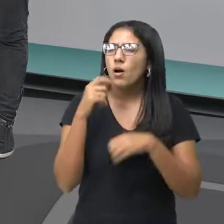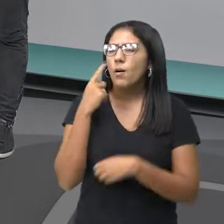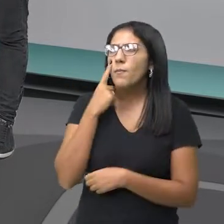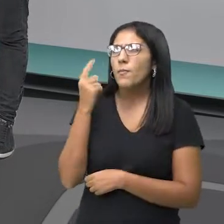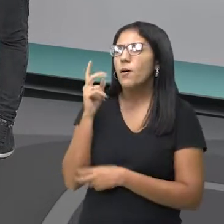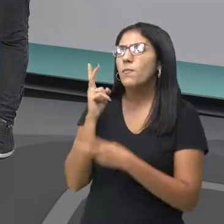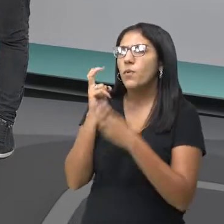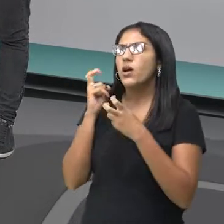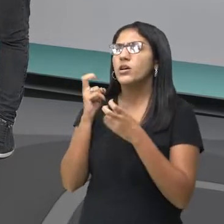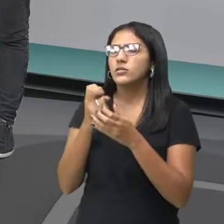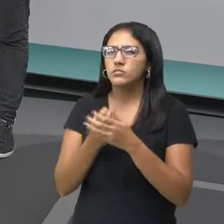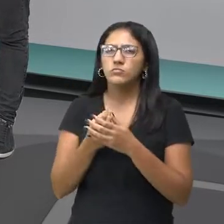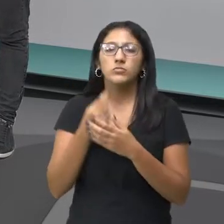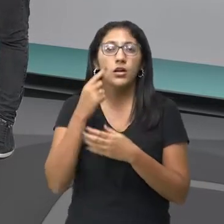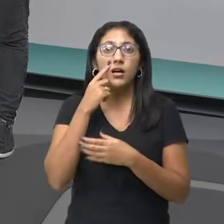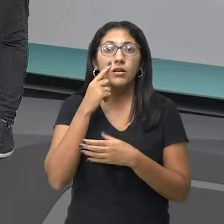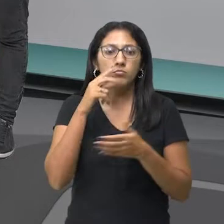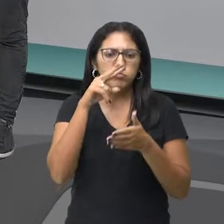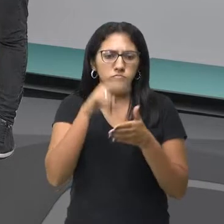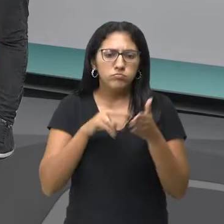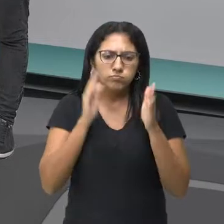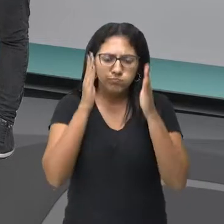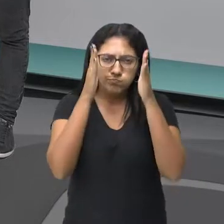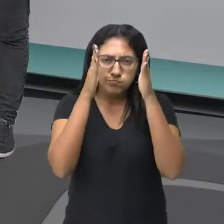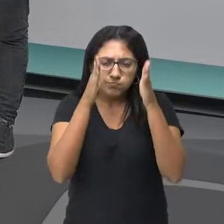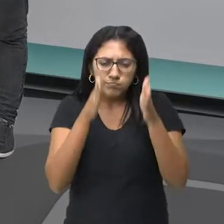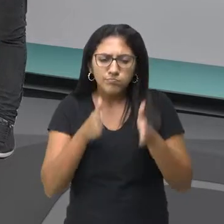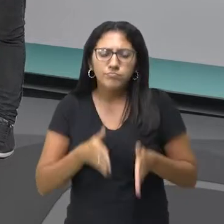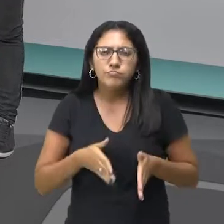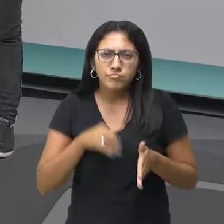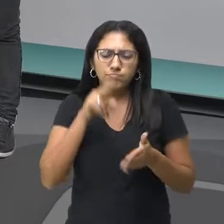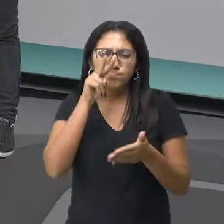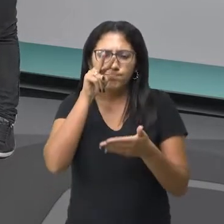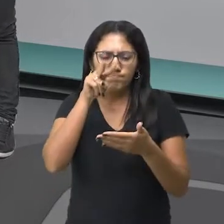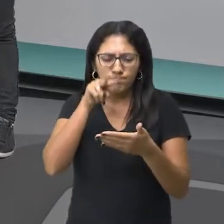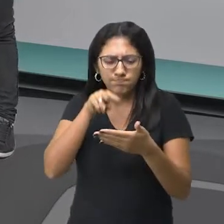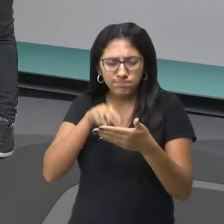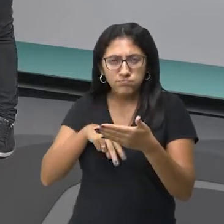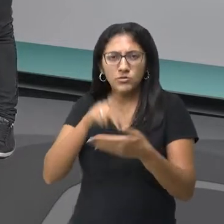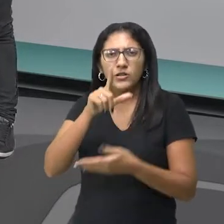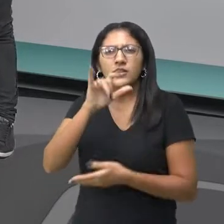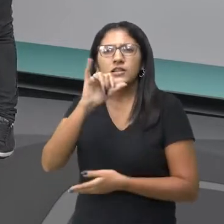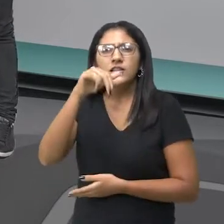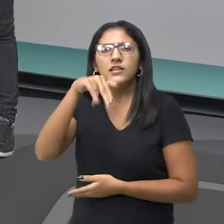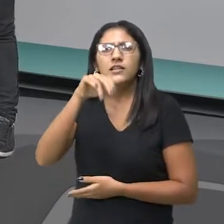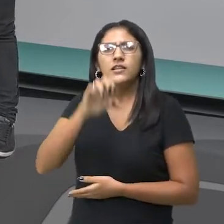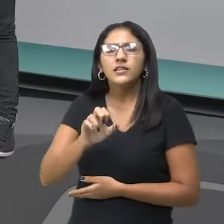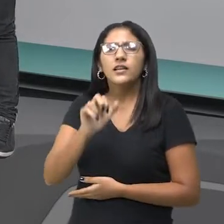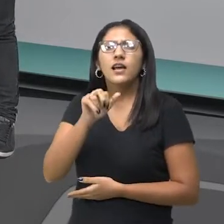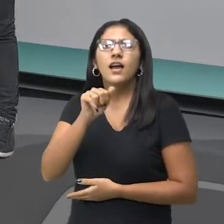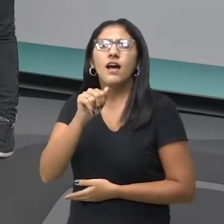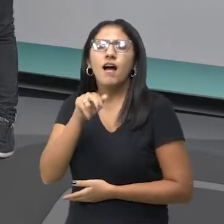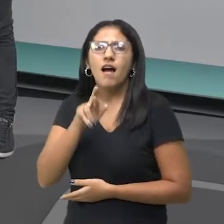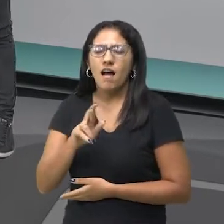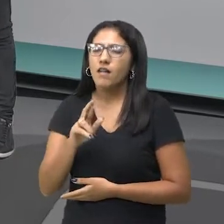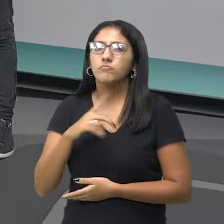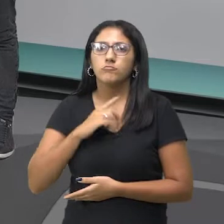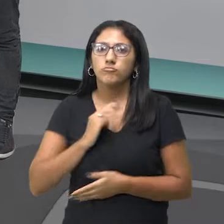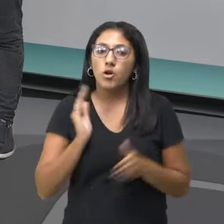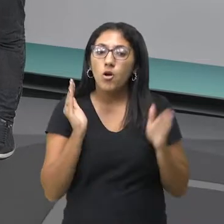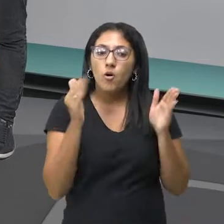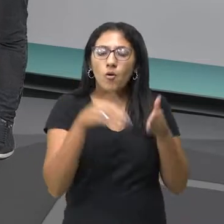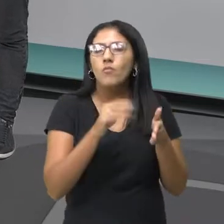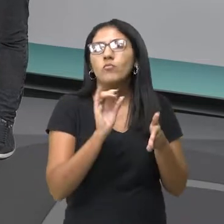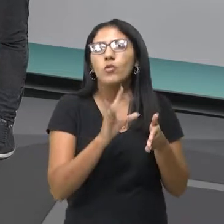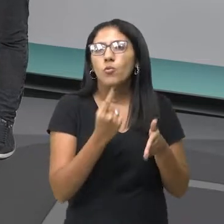percebe que as setas indicam uma única direção. Isso é uma leitura linear que tem uma única direção. Então,